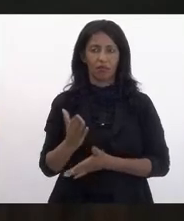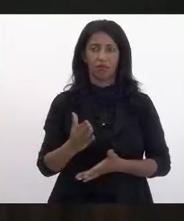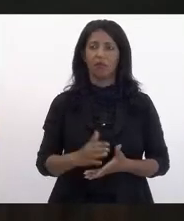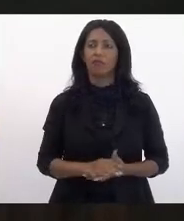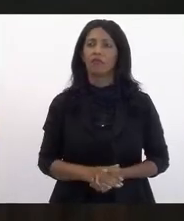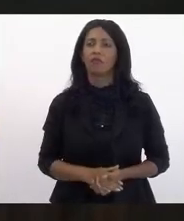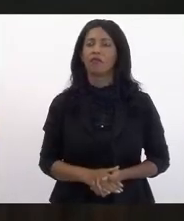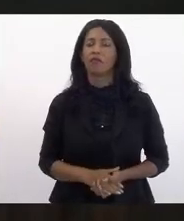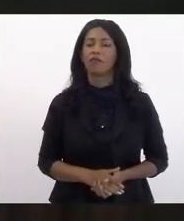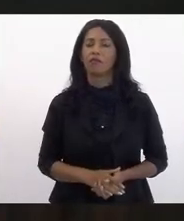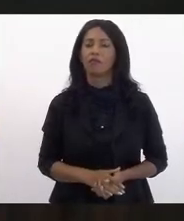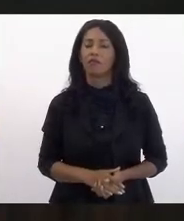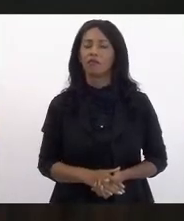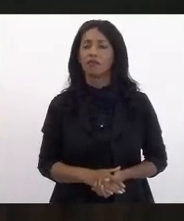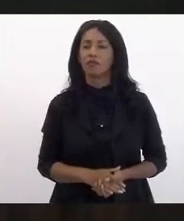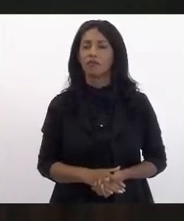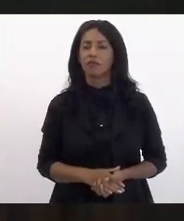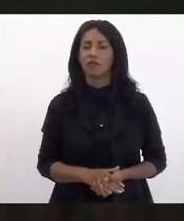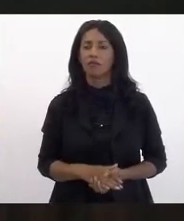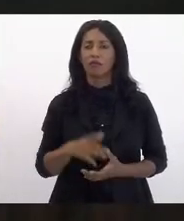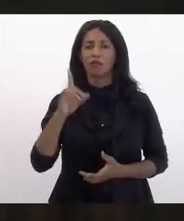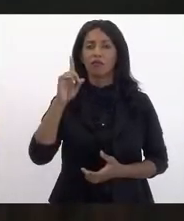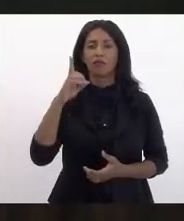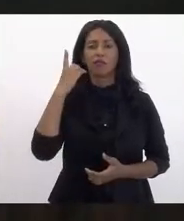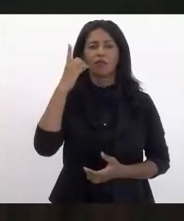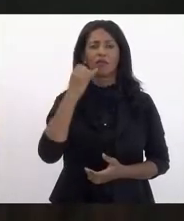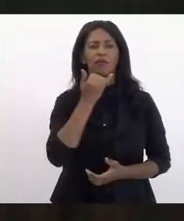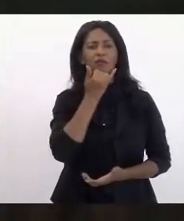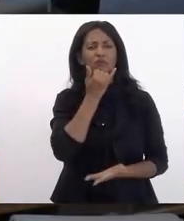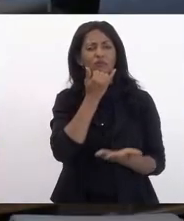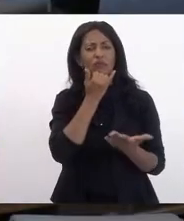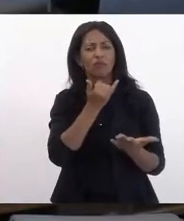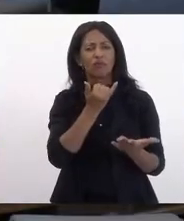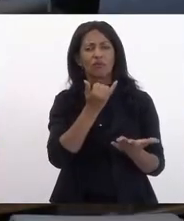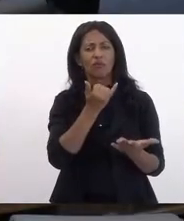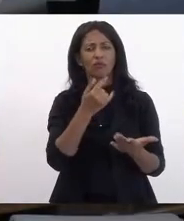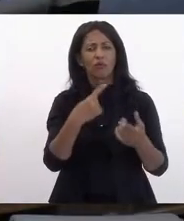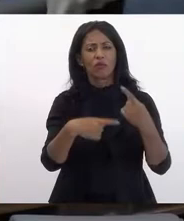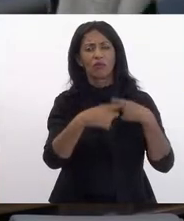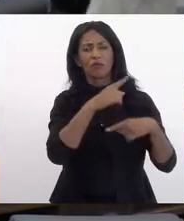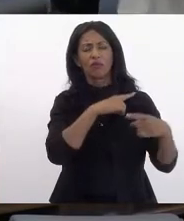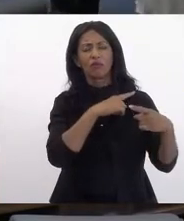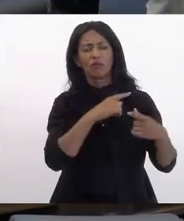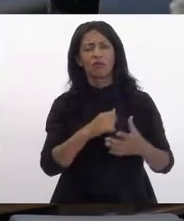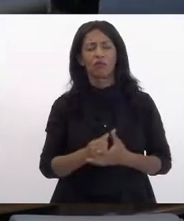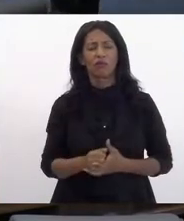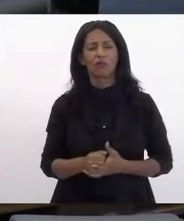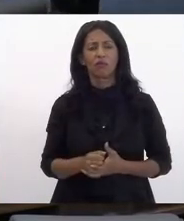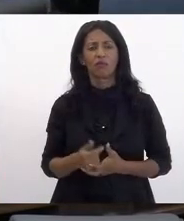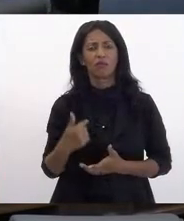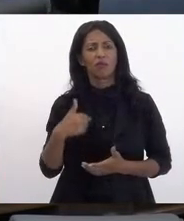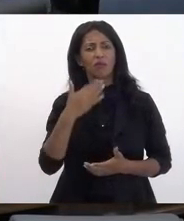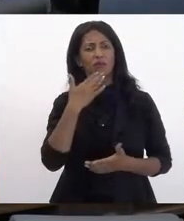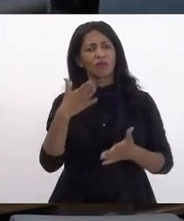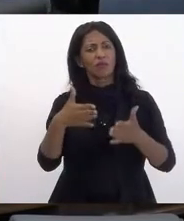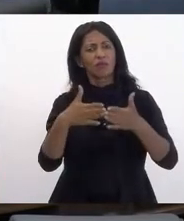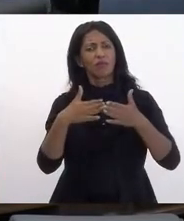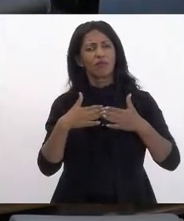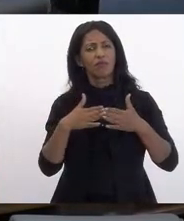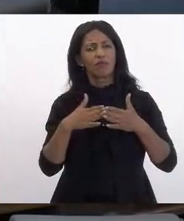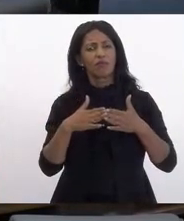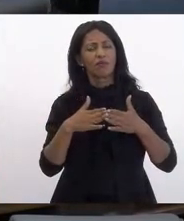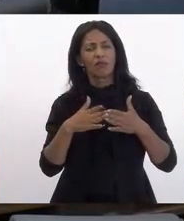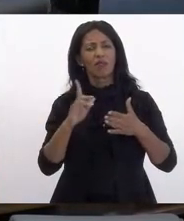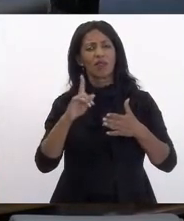estão. Aprovado, vai a promulgação. Deputada Tiaju, eu peço desculpas, mas no projeto de resolução anterior... Eu consignei abstenção, mas queria consignar